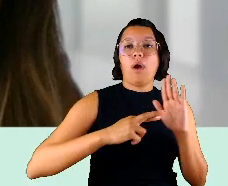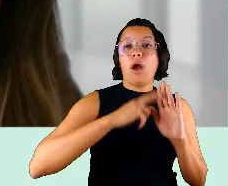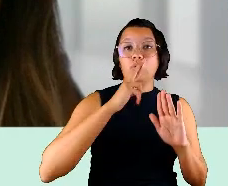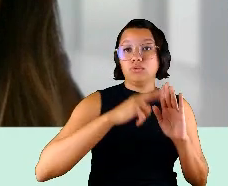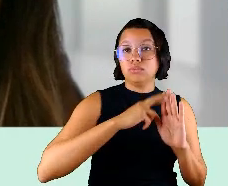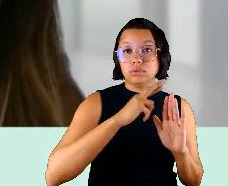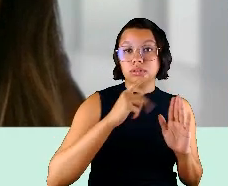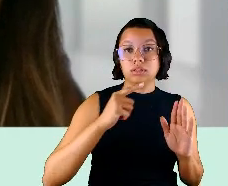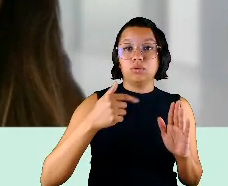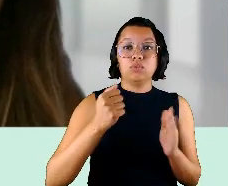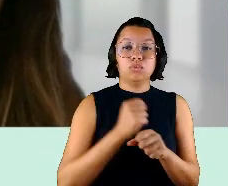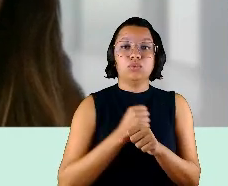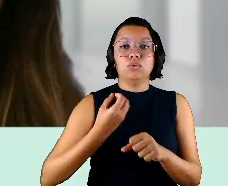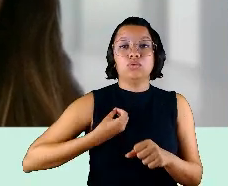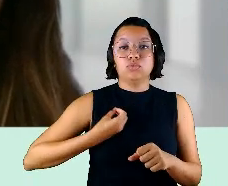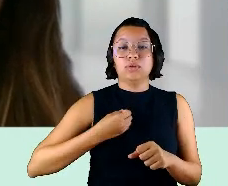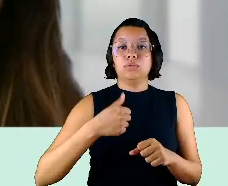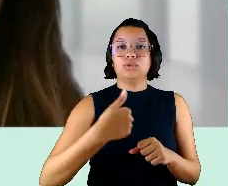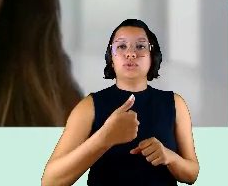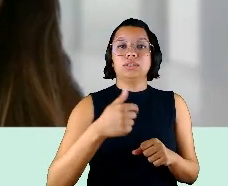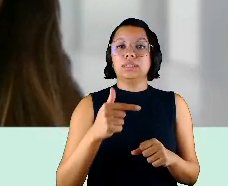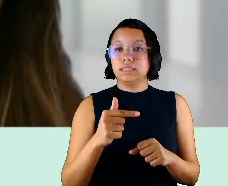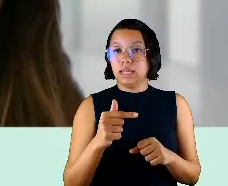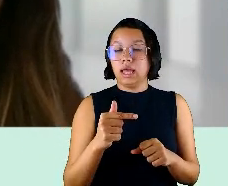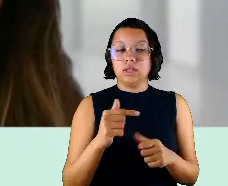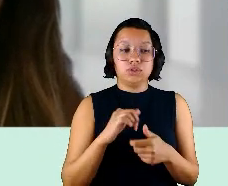resolução 17 para